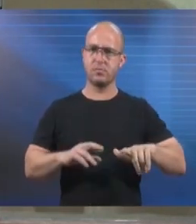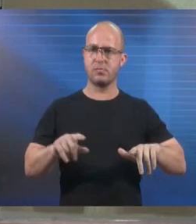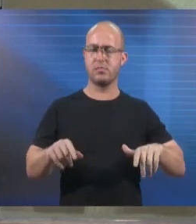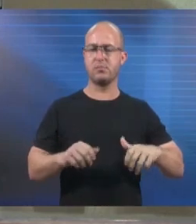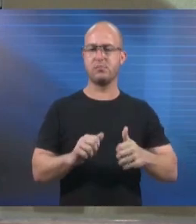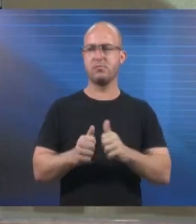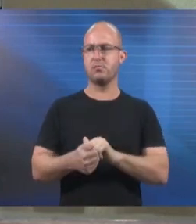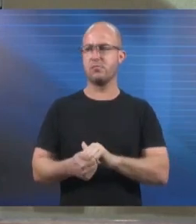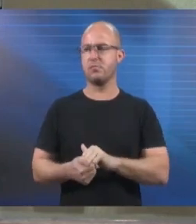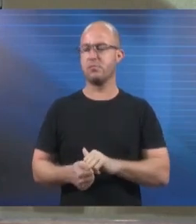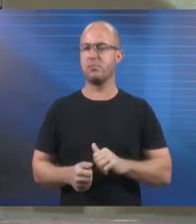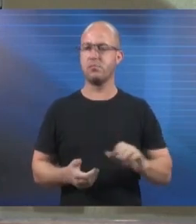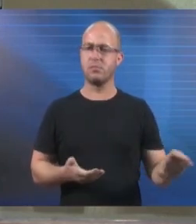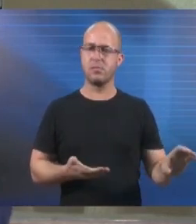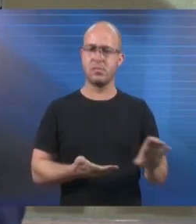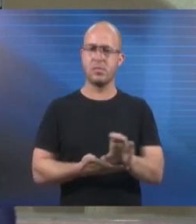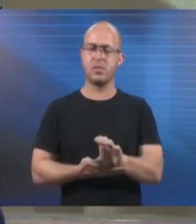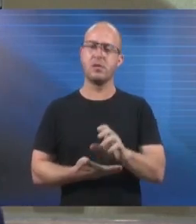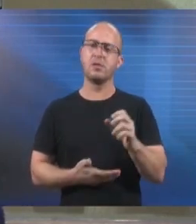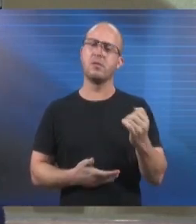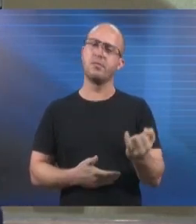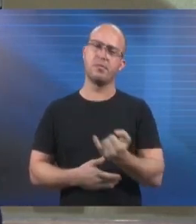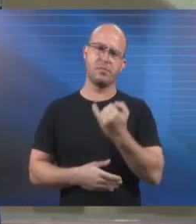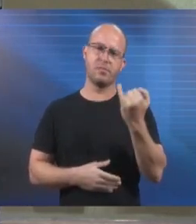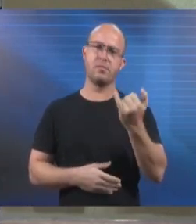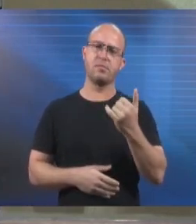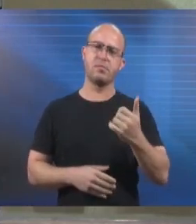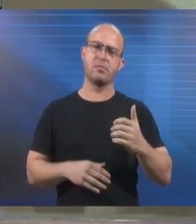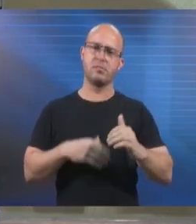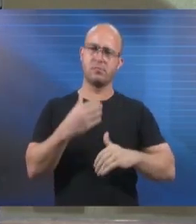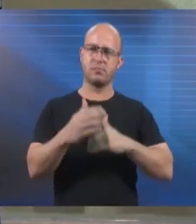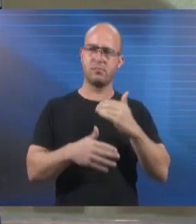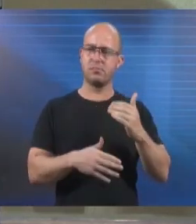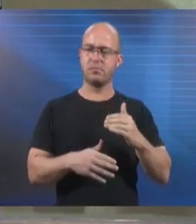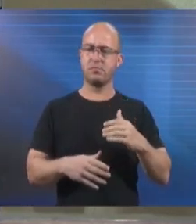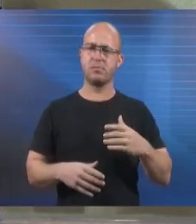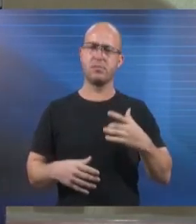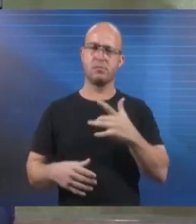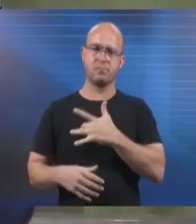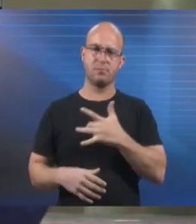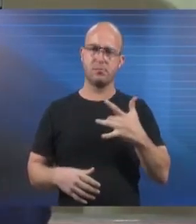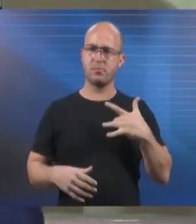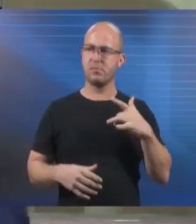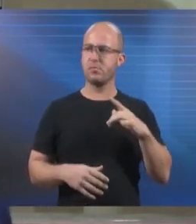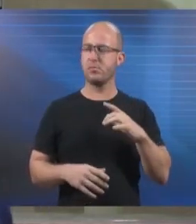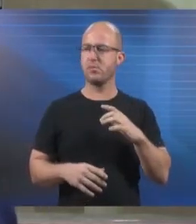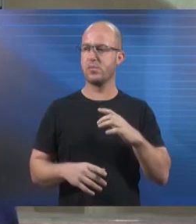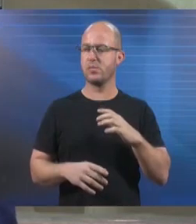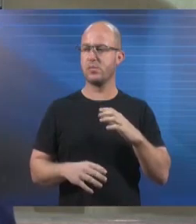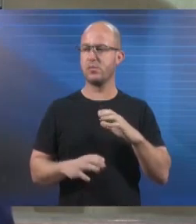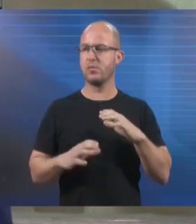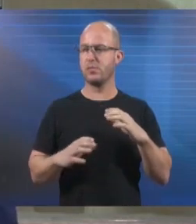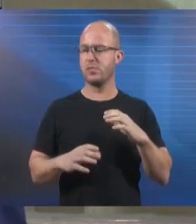espes este investimento é de fundamental importância para o desenvolvimento e bem-estar da população